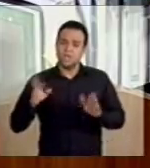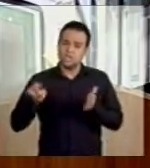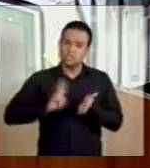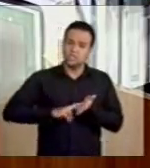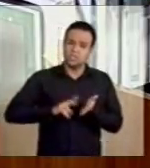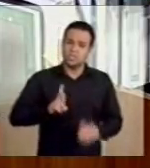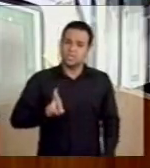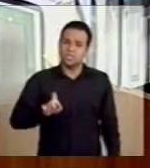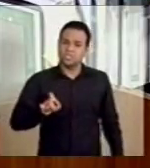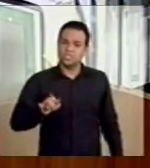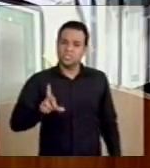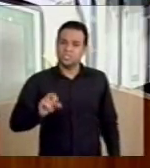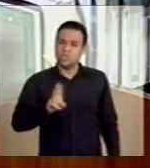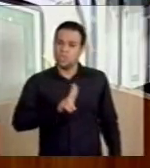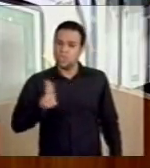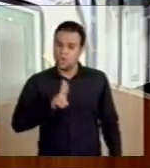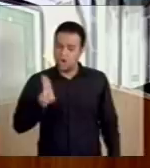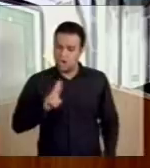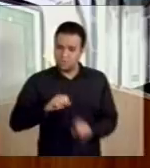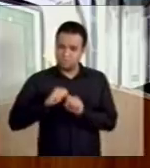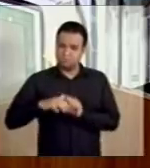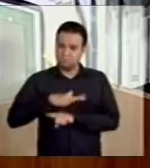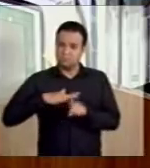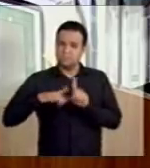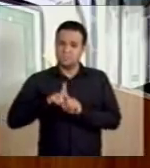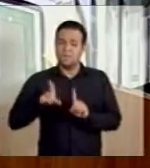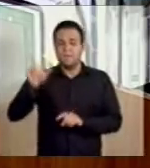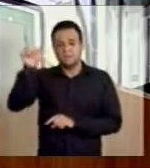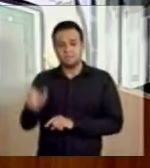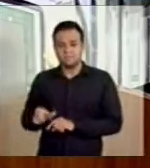ao nome social e à imagem